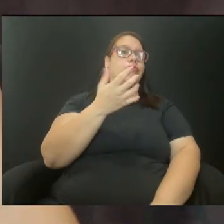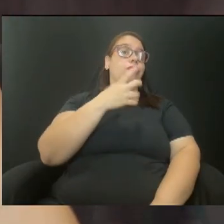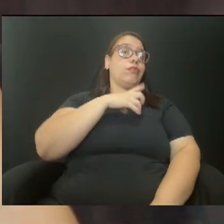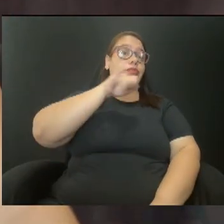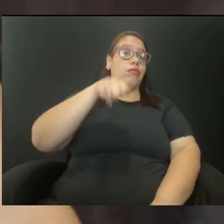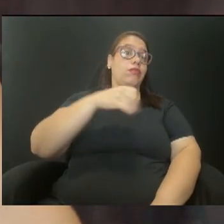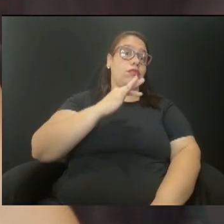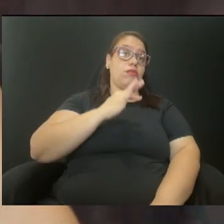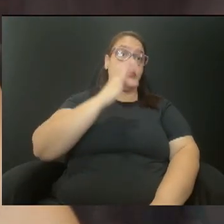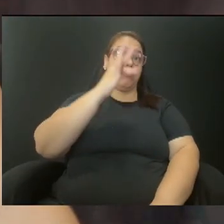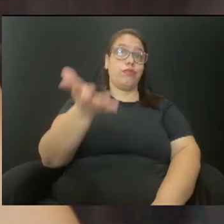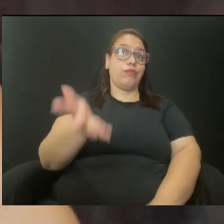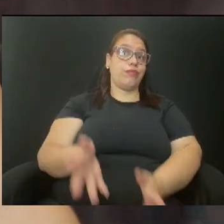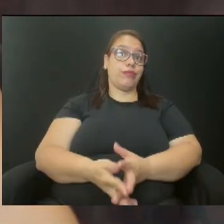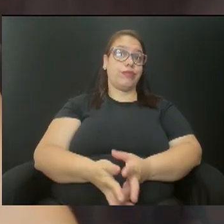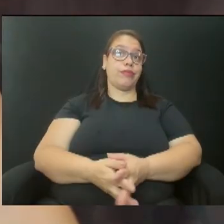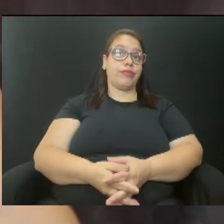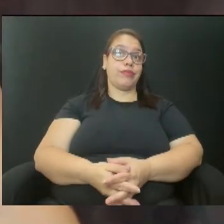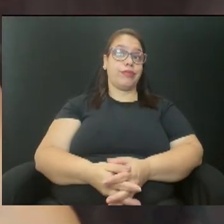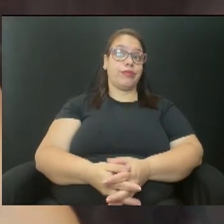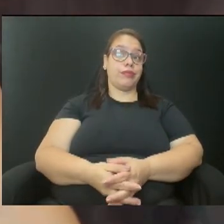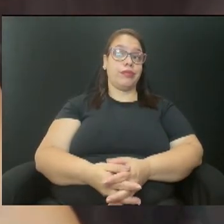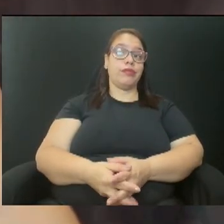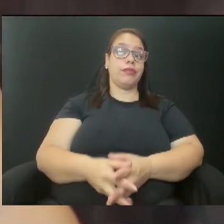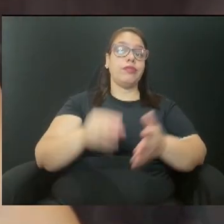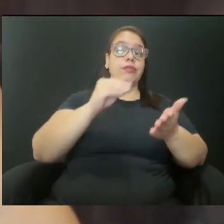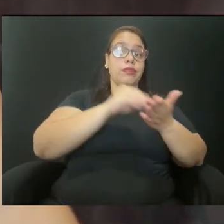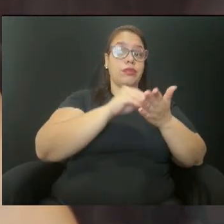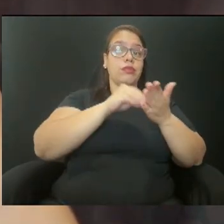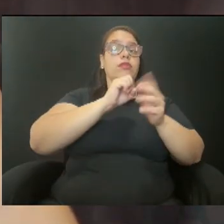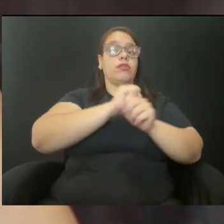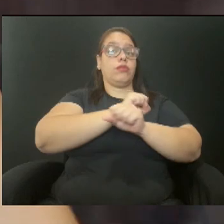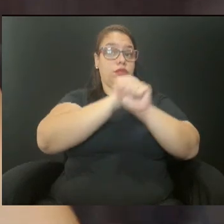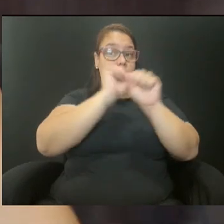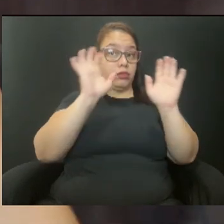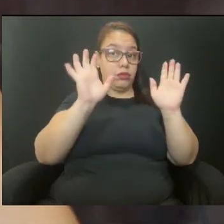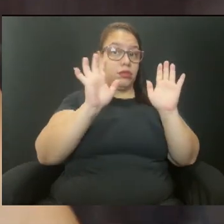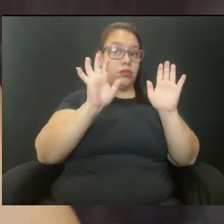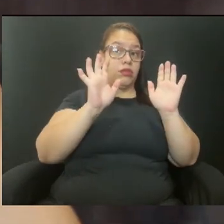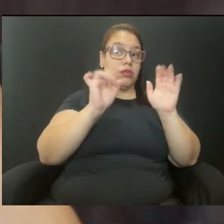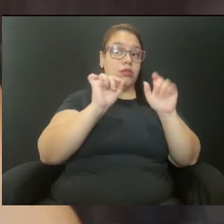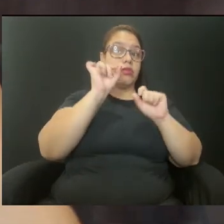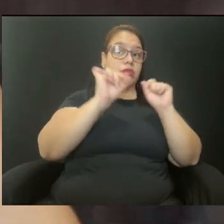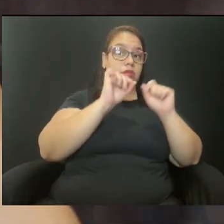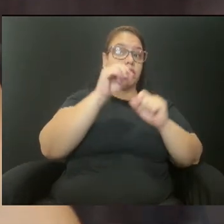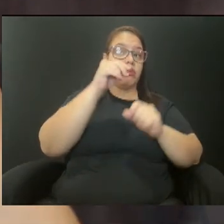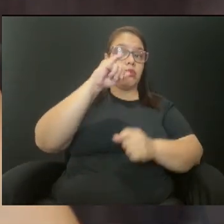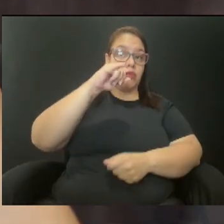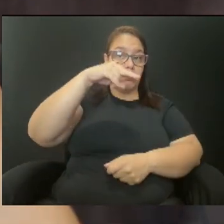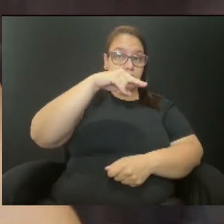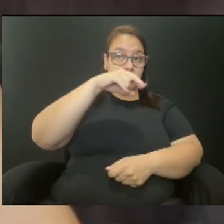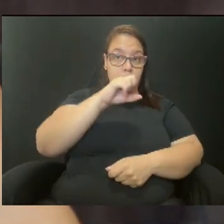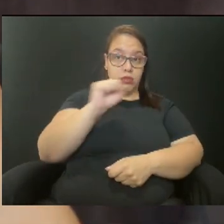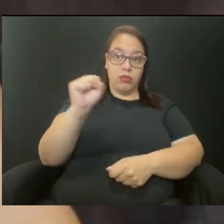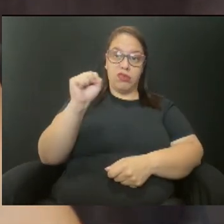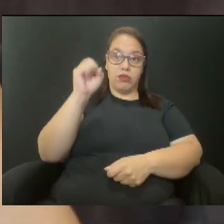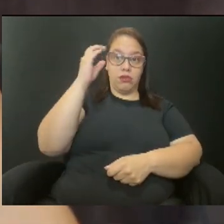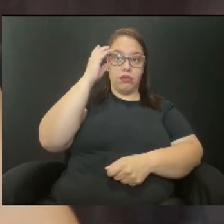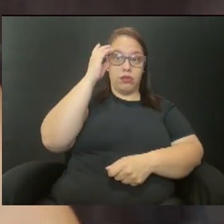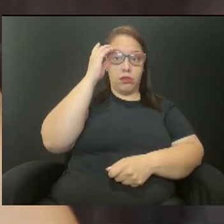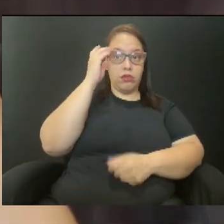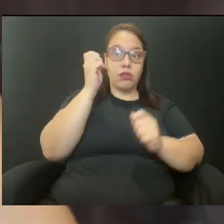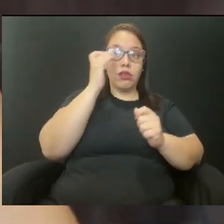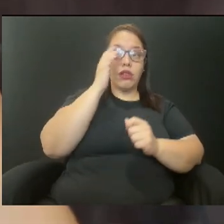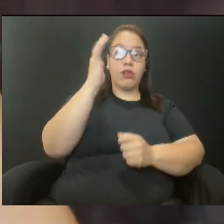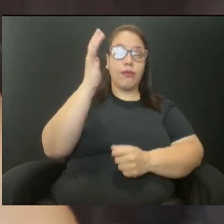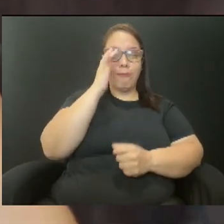que falta realmente mais transparência, em questões ali do INSS para trazer esse brilho para o jovem, né. O jovem